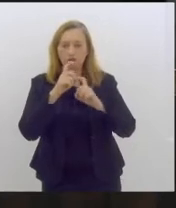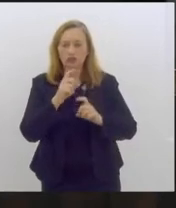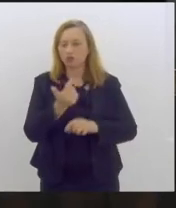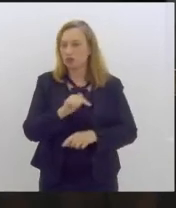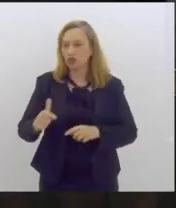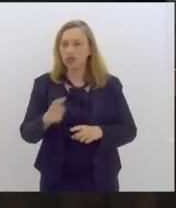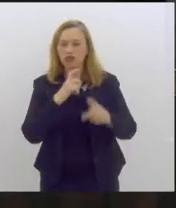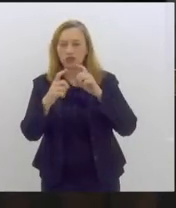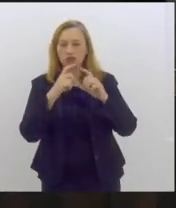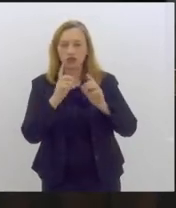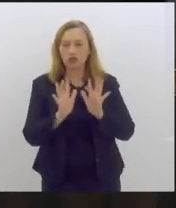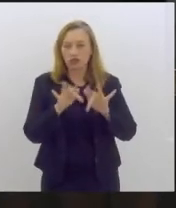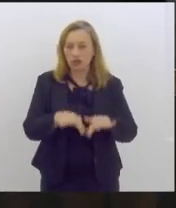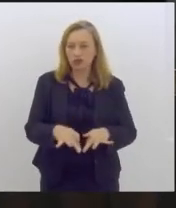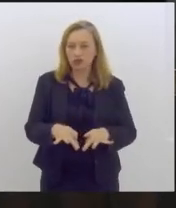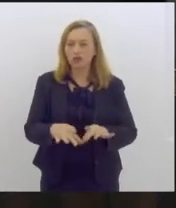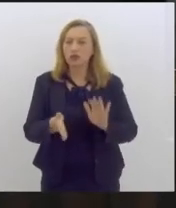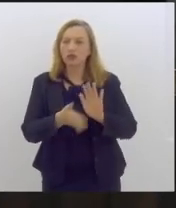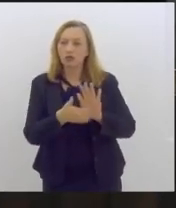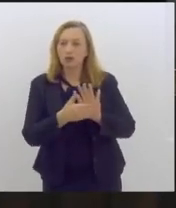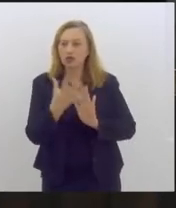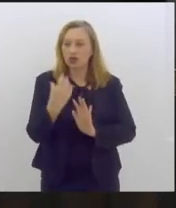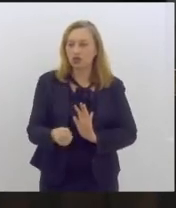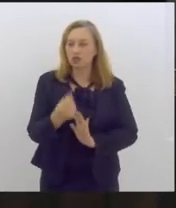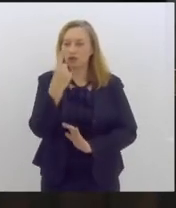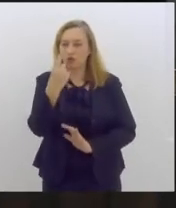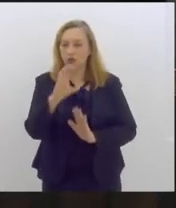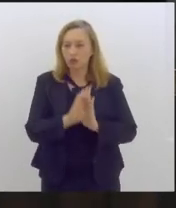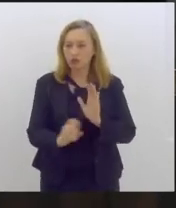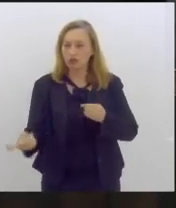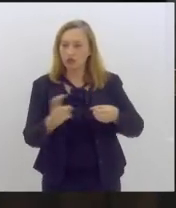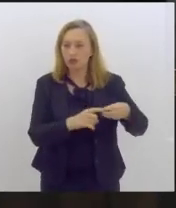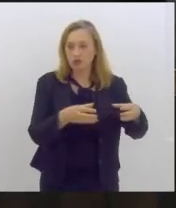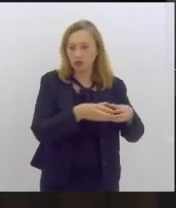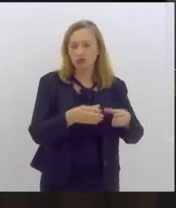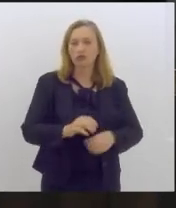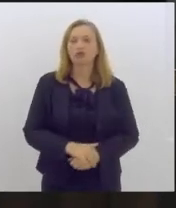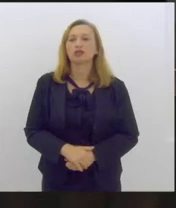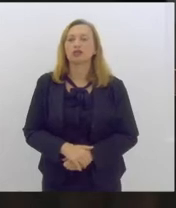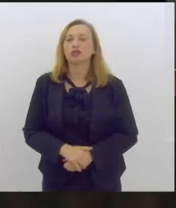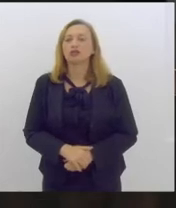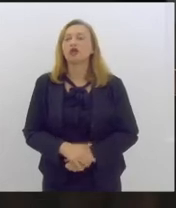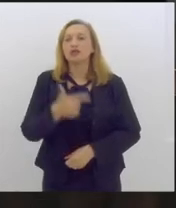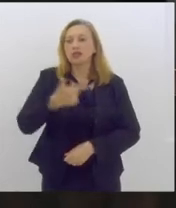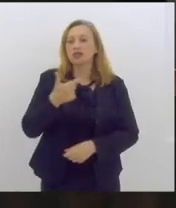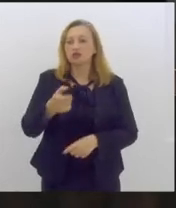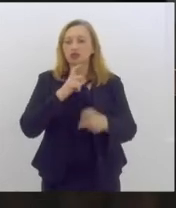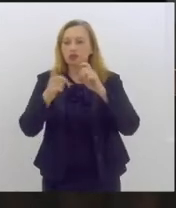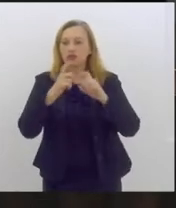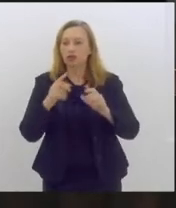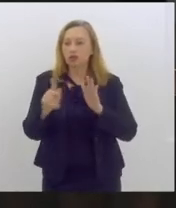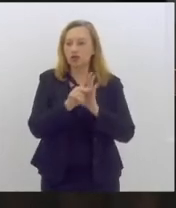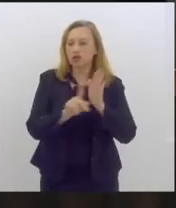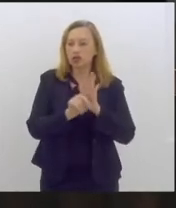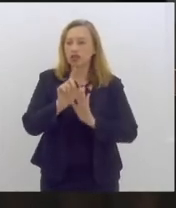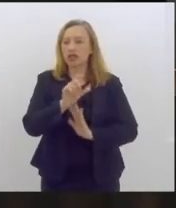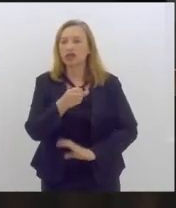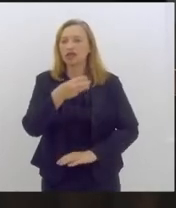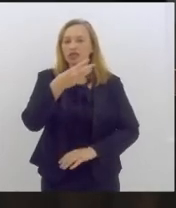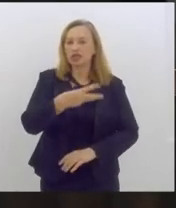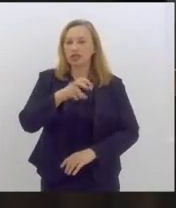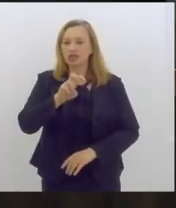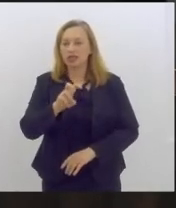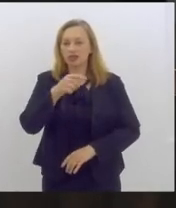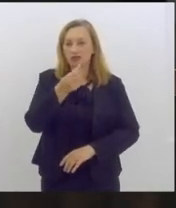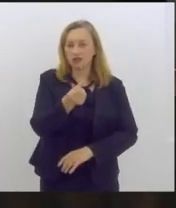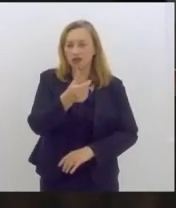Novembro Quem Queira discutir Serra da descrição a presente proposta recebeu uma Emenda e retorna as comissões segunda discussão projeto de lei 3526